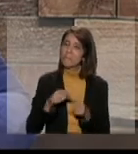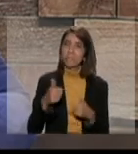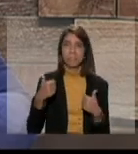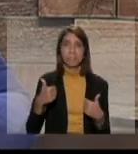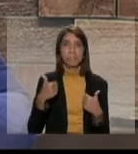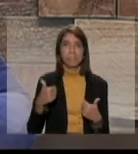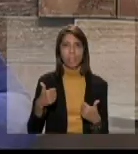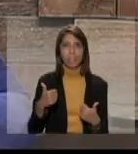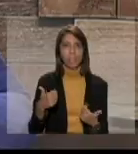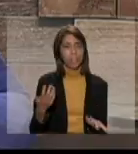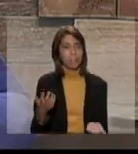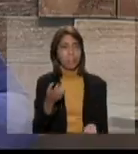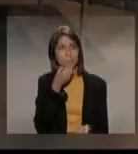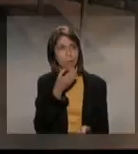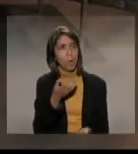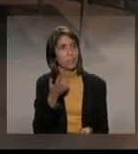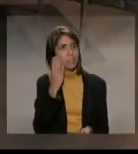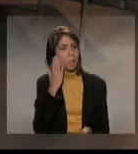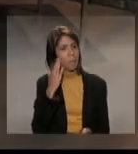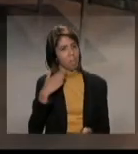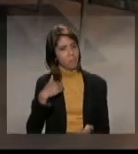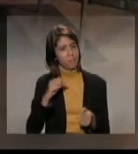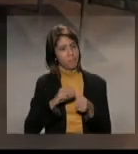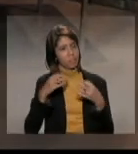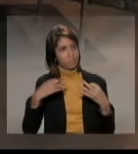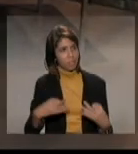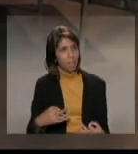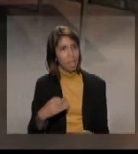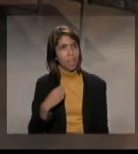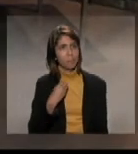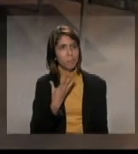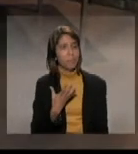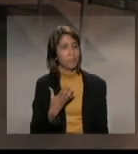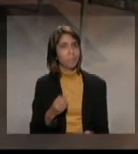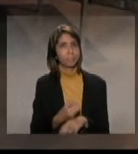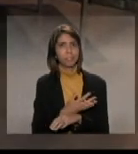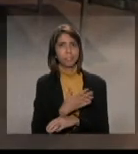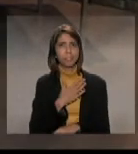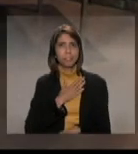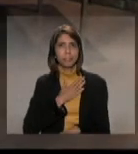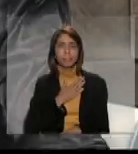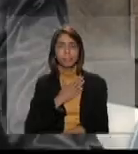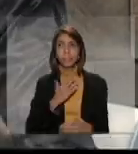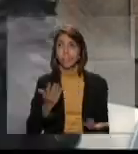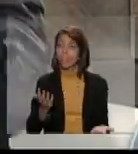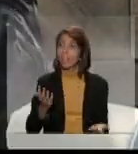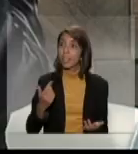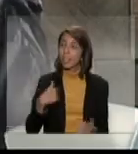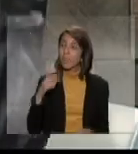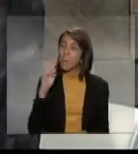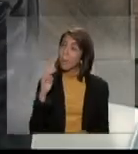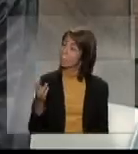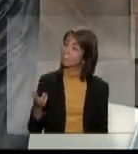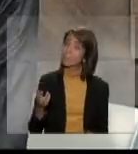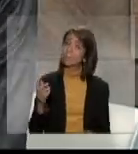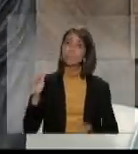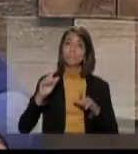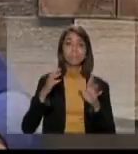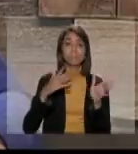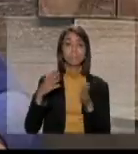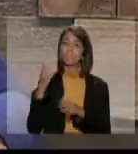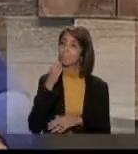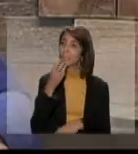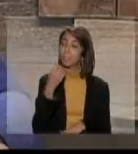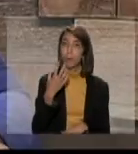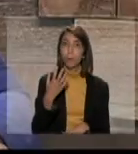gostoso ai que bom é bom também reconheceu fez alguma coisa tá eu também gosto não precisa só um ano de governo é isso que eu olho e fala